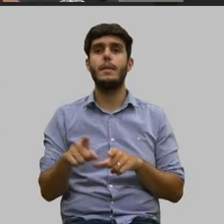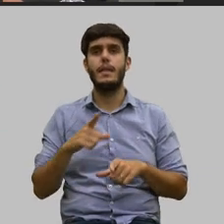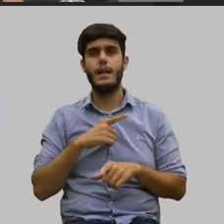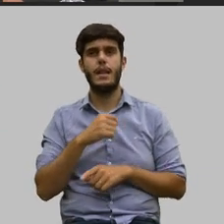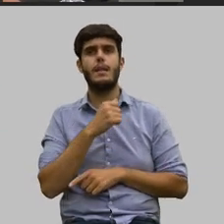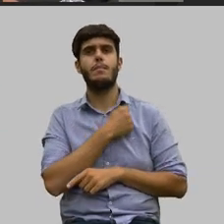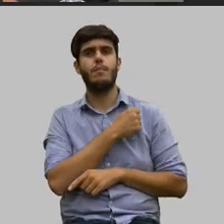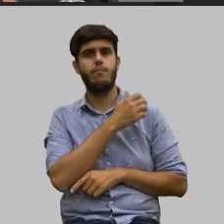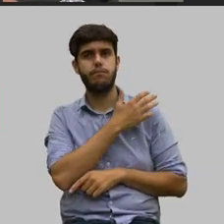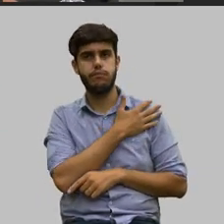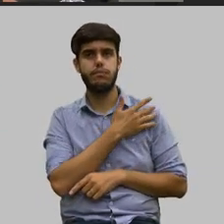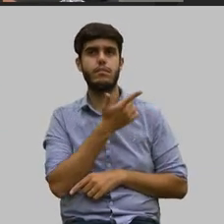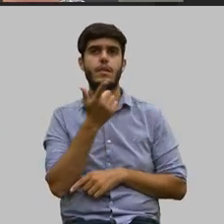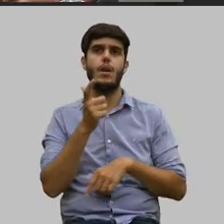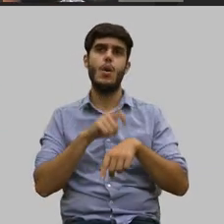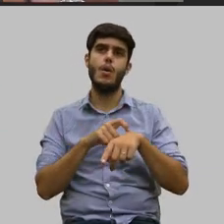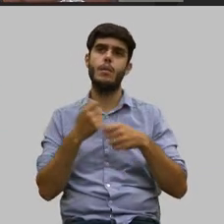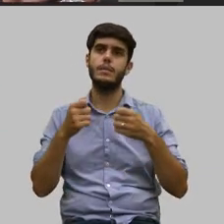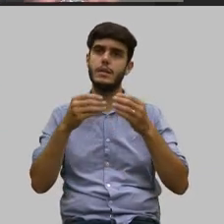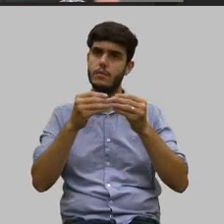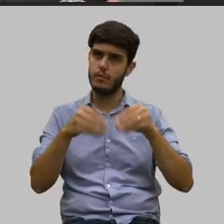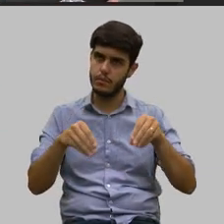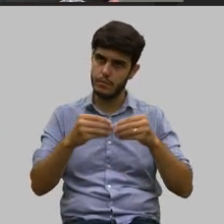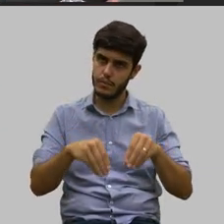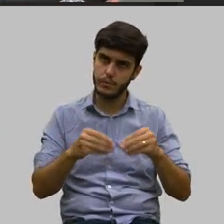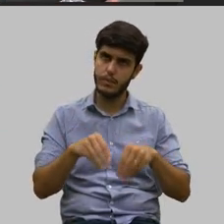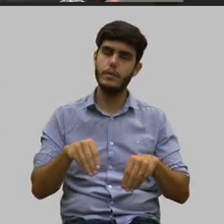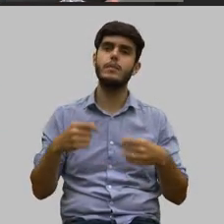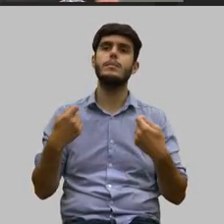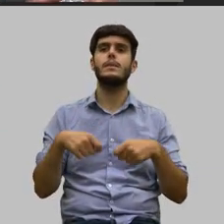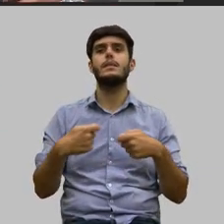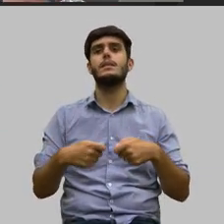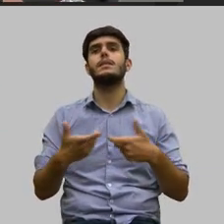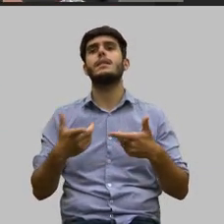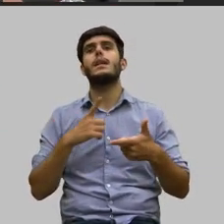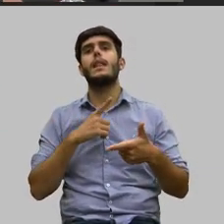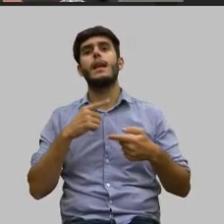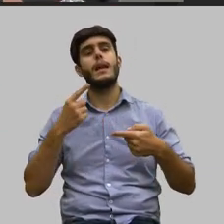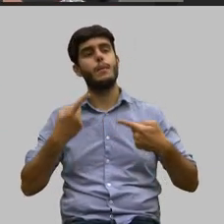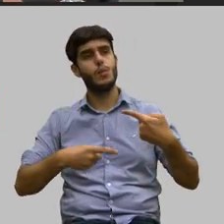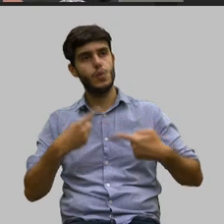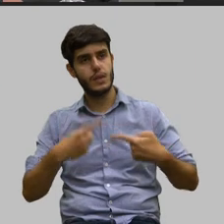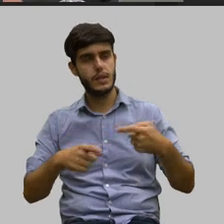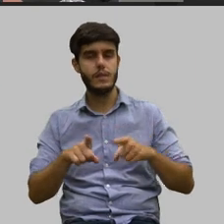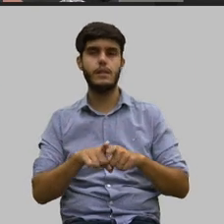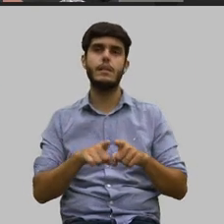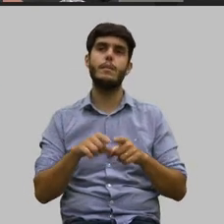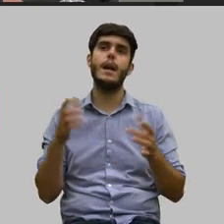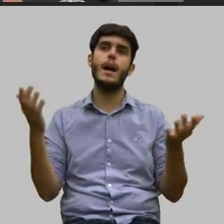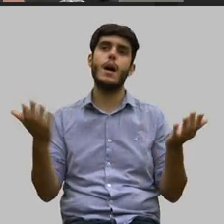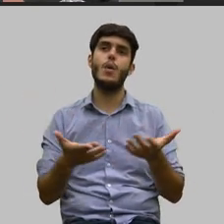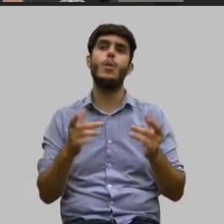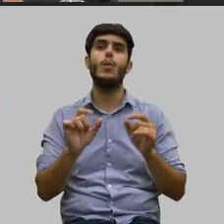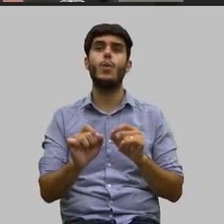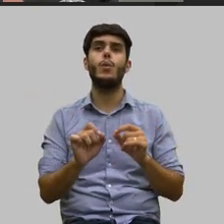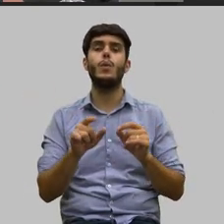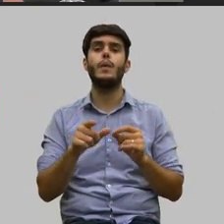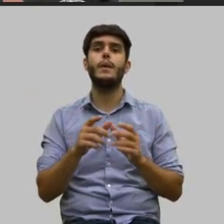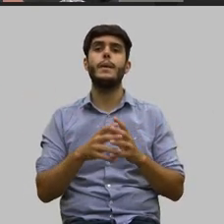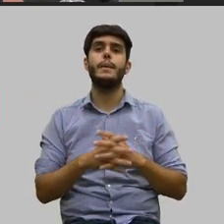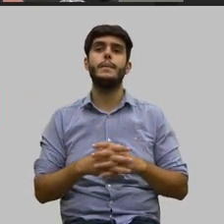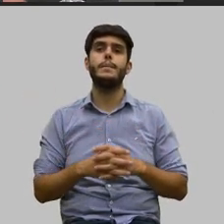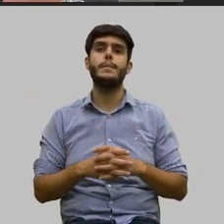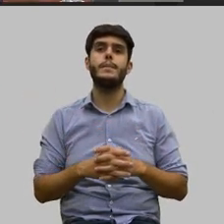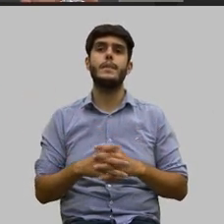com carg horárias a serem compensadas então Existem algumas políticas importantes na qual por exemplo o segundo esforço que é a